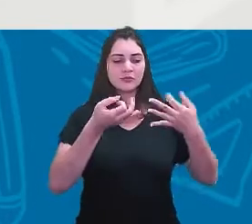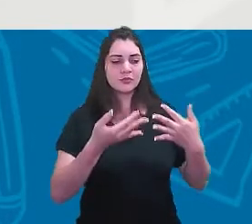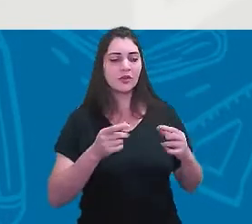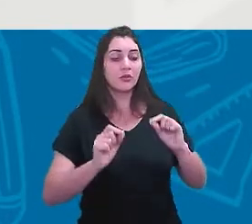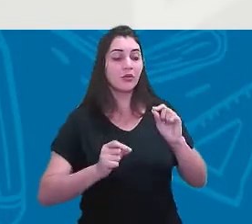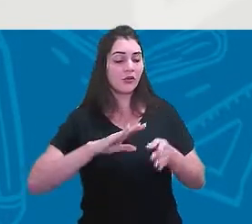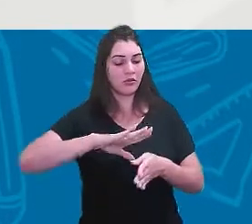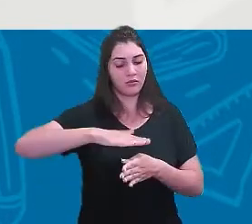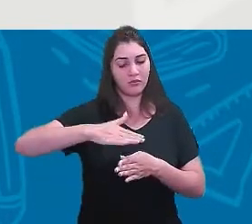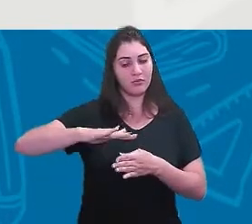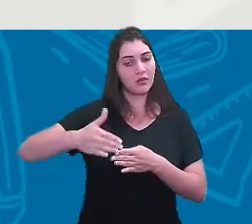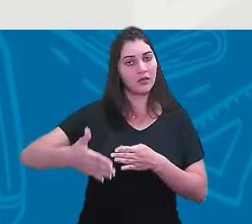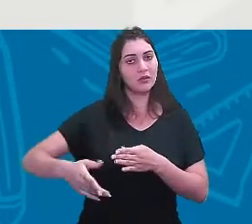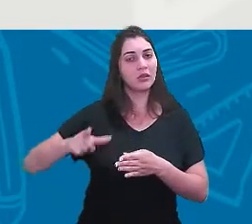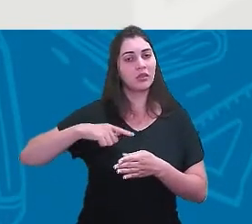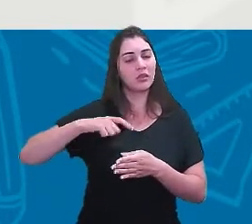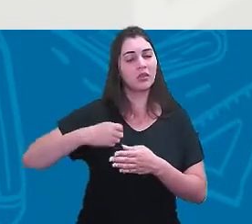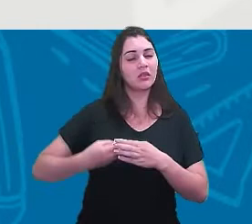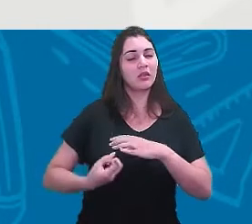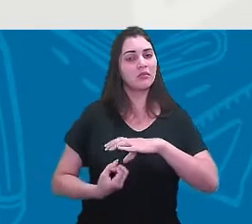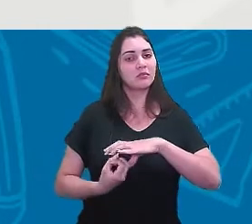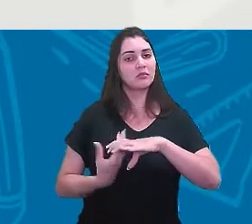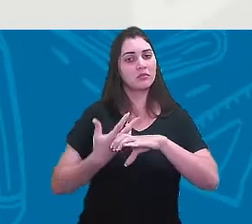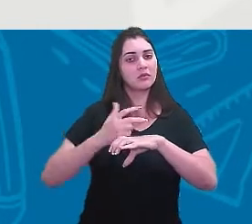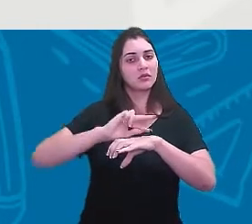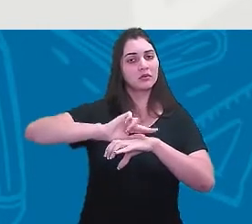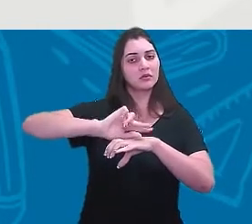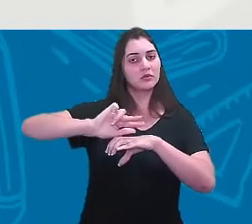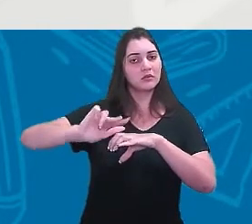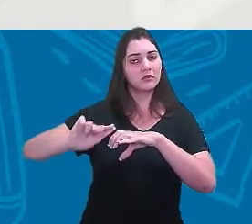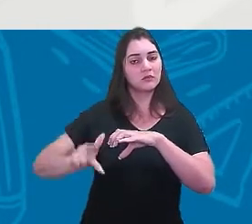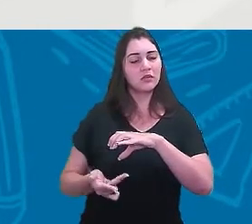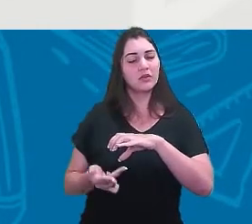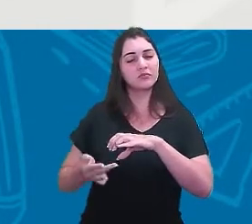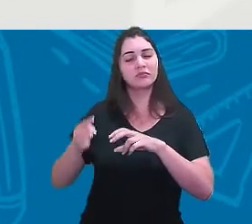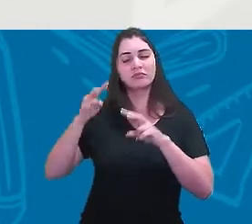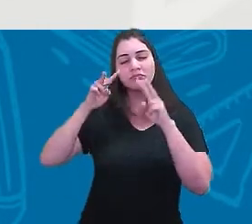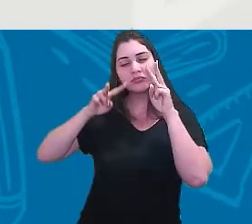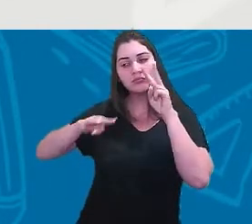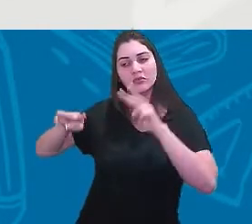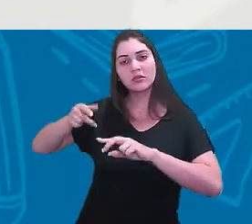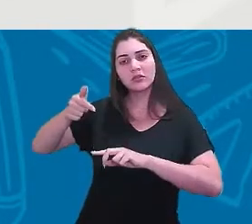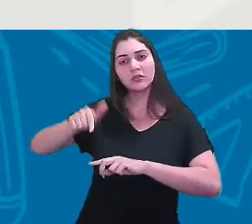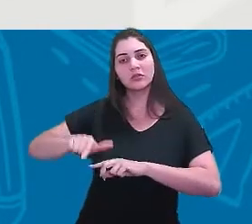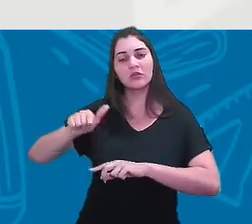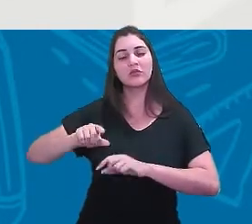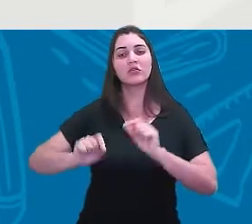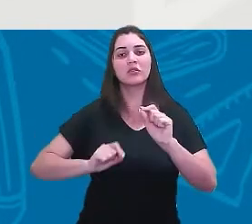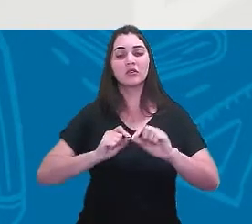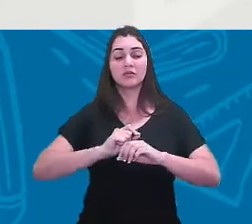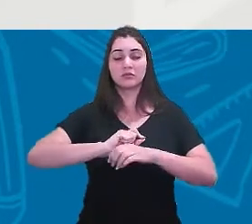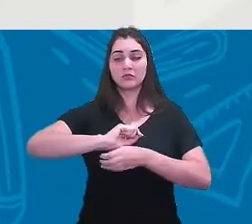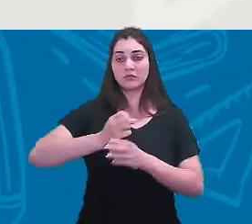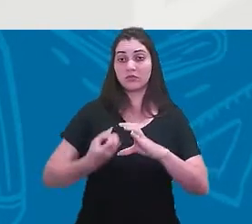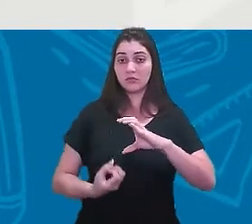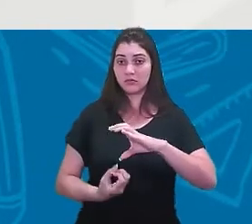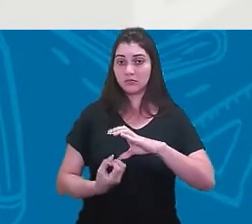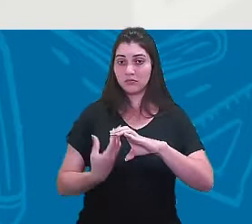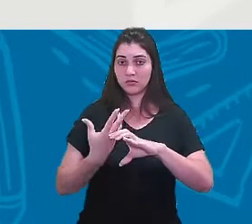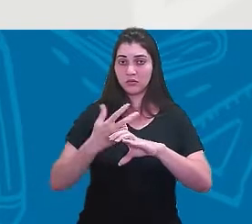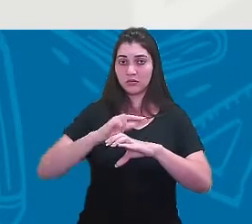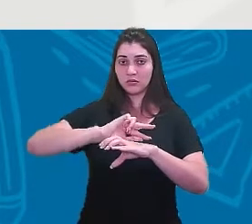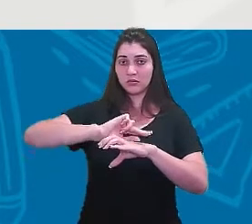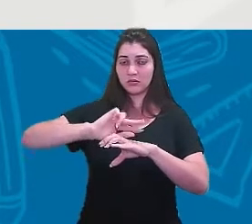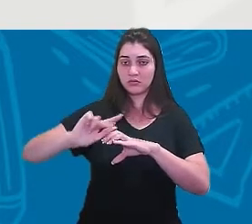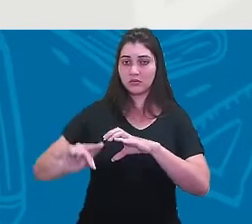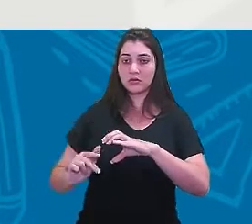Atlântica, ela possui uma enorme biodiversidade. É mais para a gente fazer uma revisão aqui. A biodiversidade de plantas, né, onde a gente vê